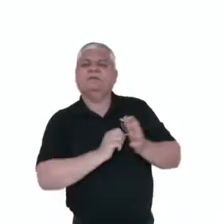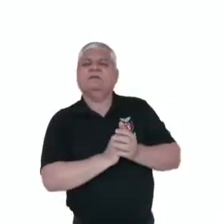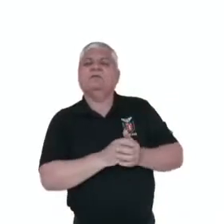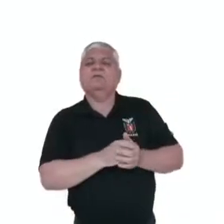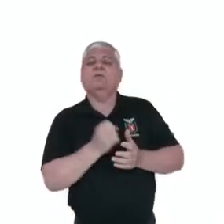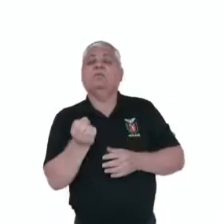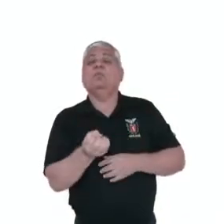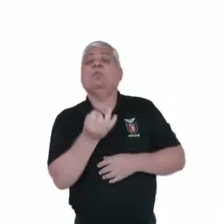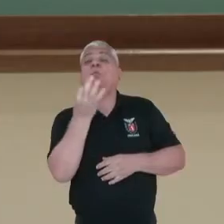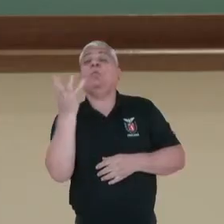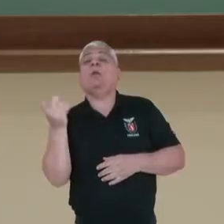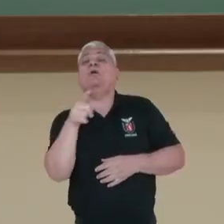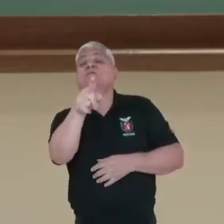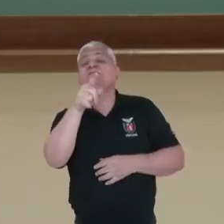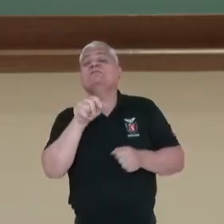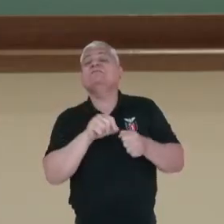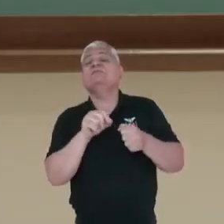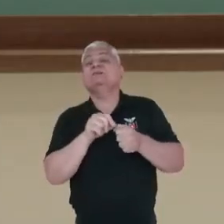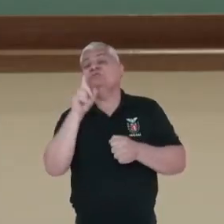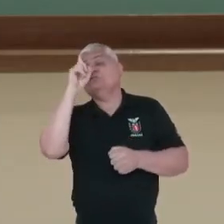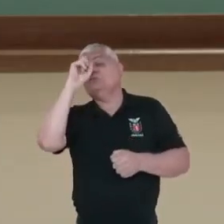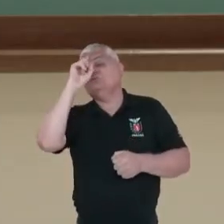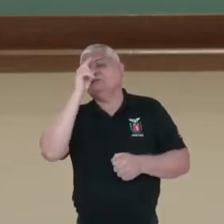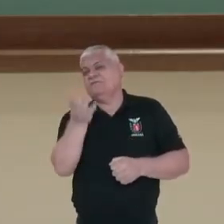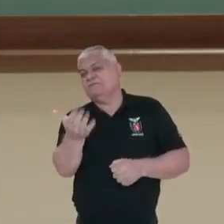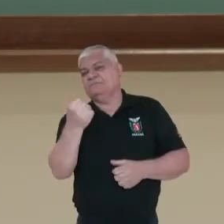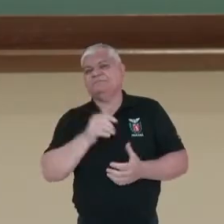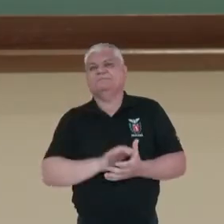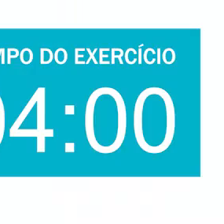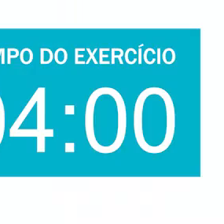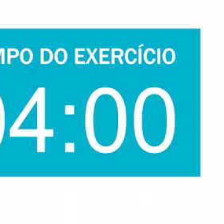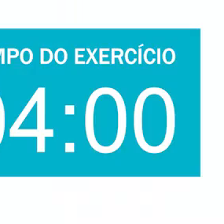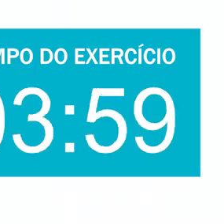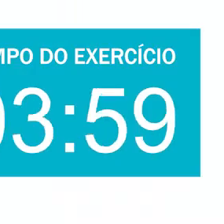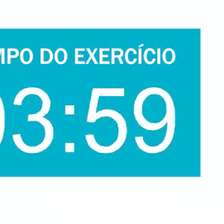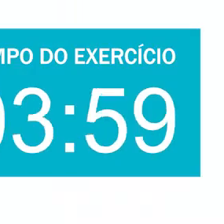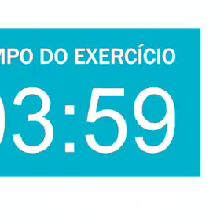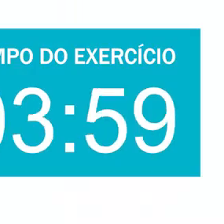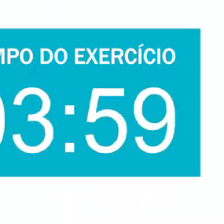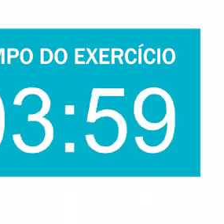físicas você trabalha no seu dia a dia vamos lá